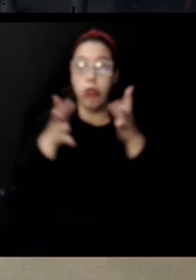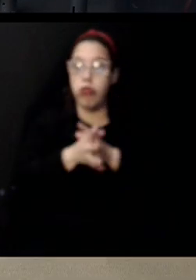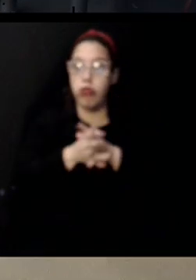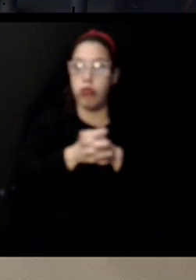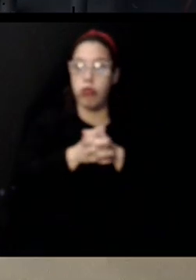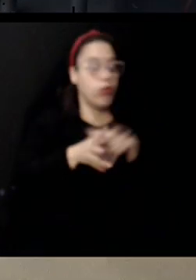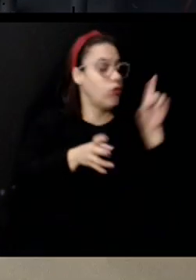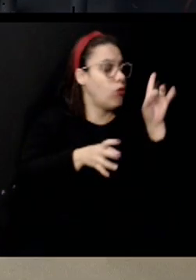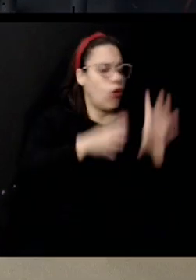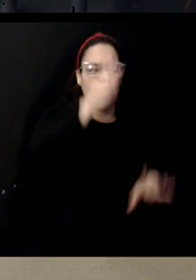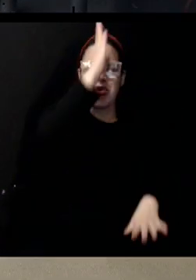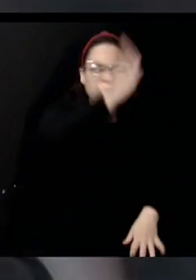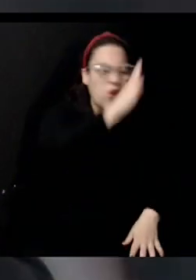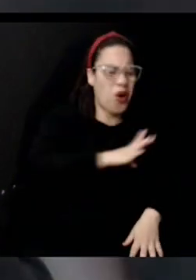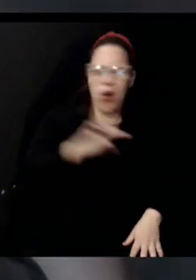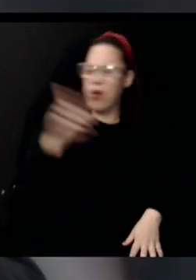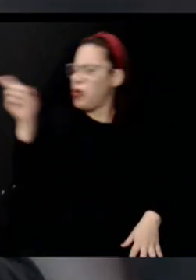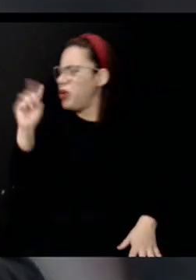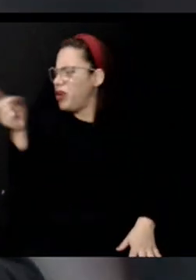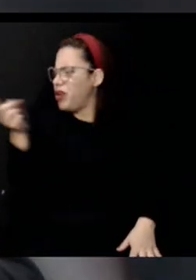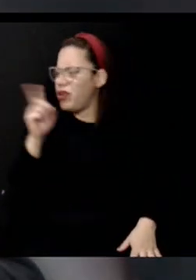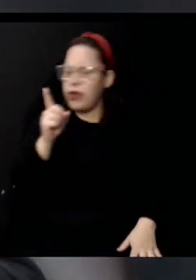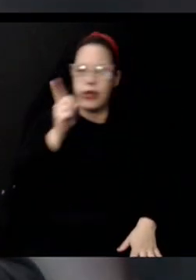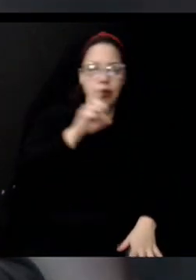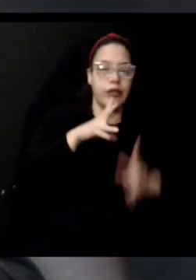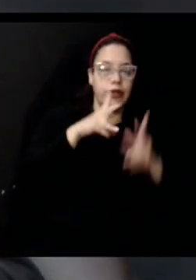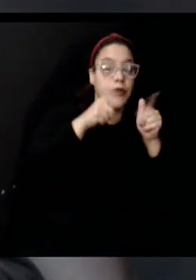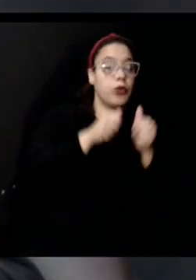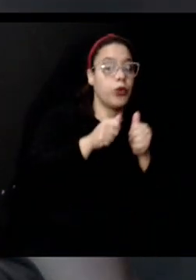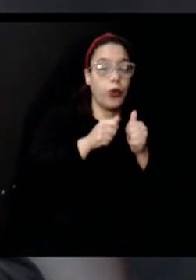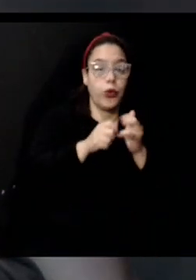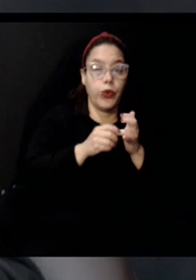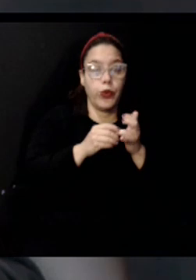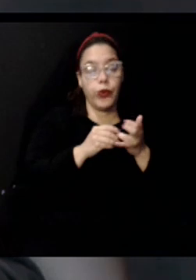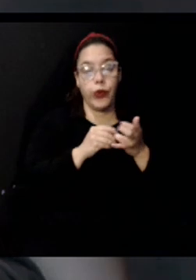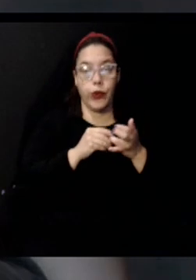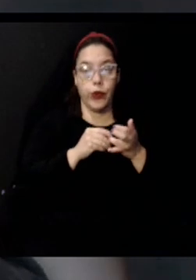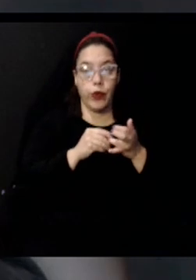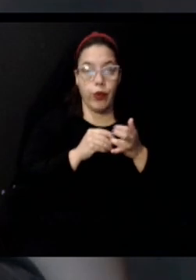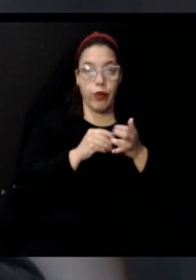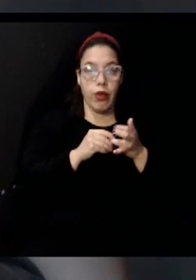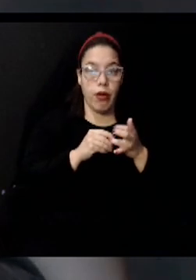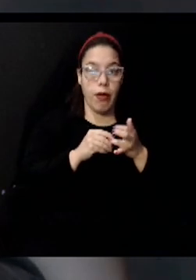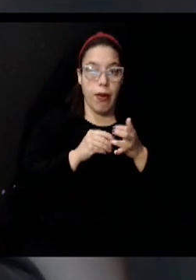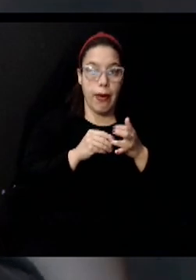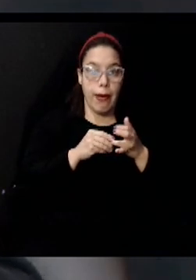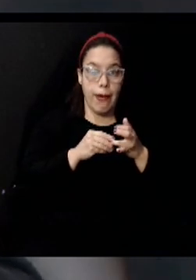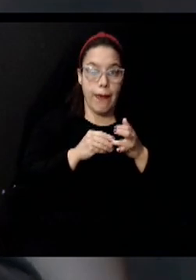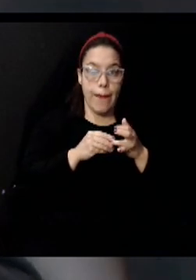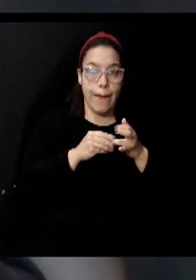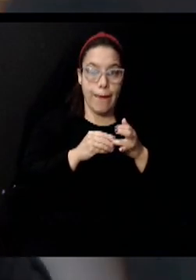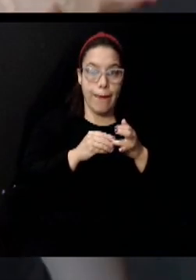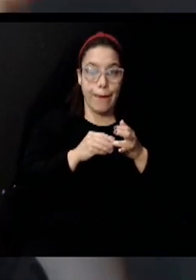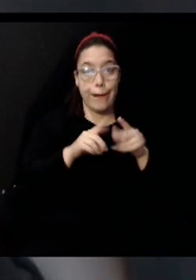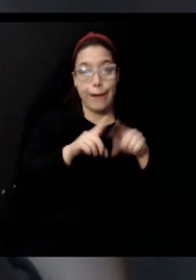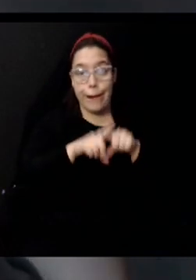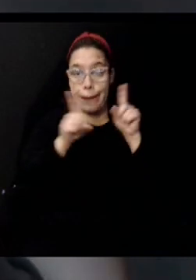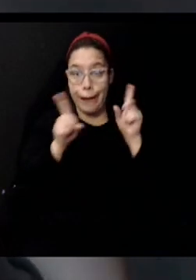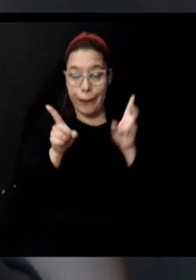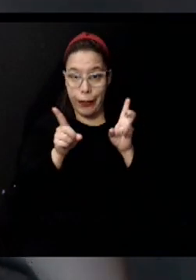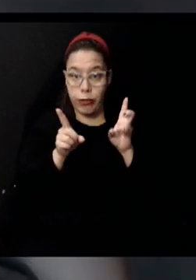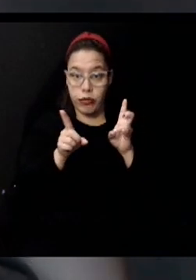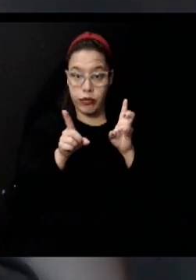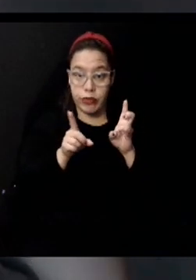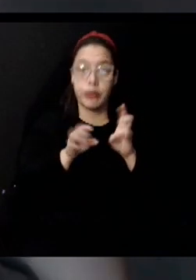não, a não é América não? Latina toda eles têm esse hábito de Aham. reclamar, né, mas a gente tem, justamente